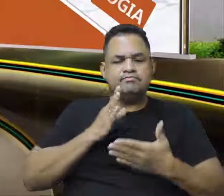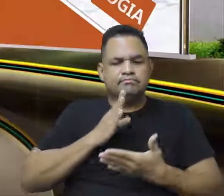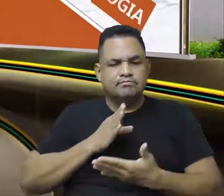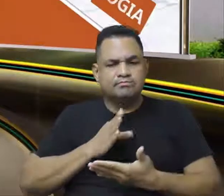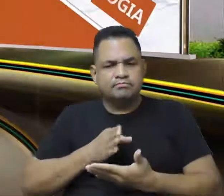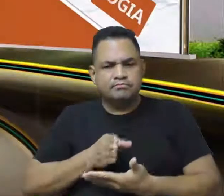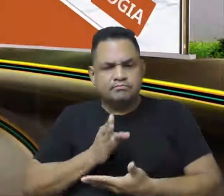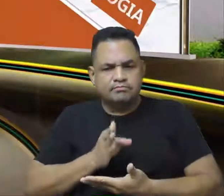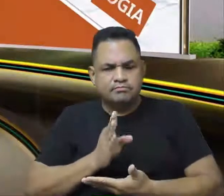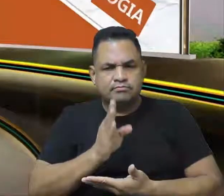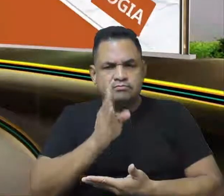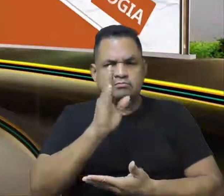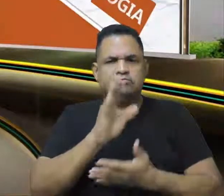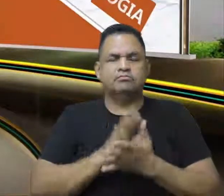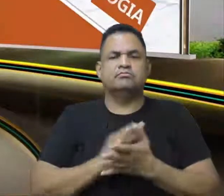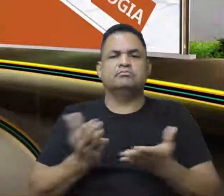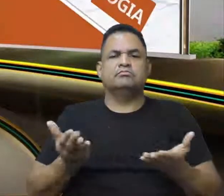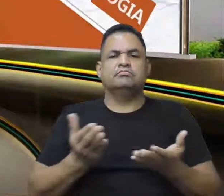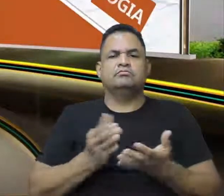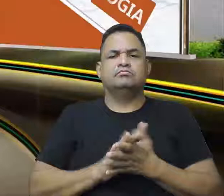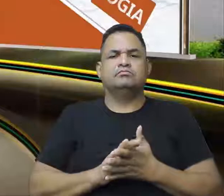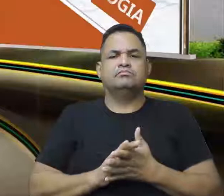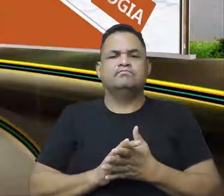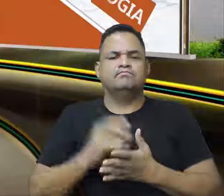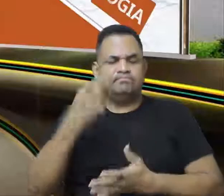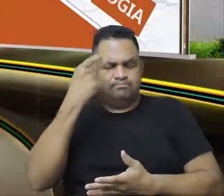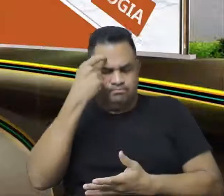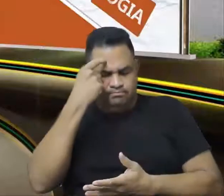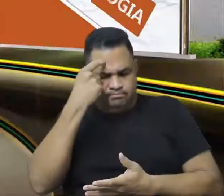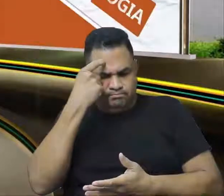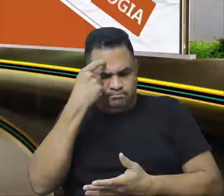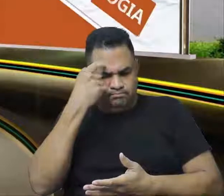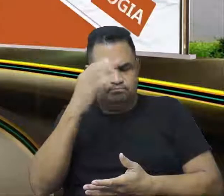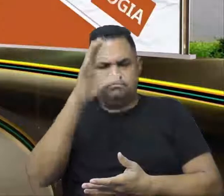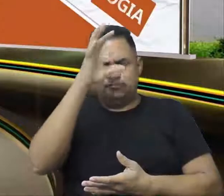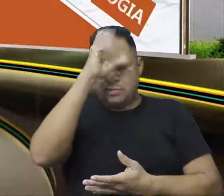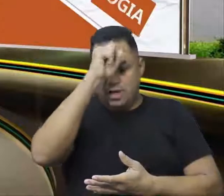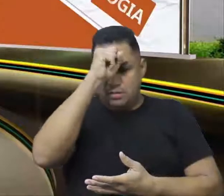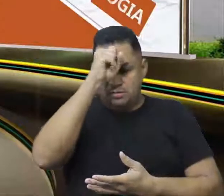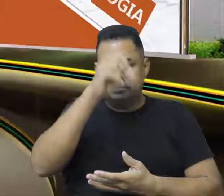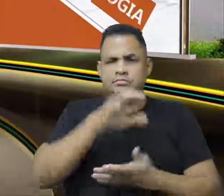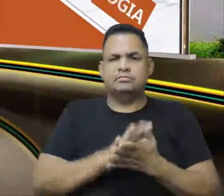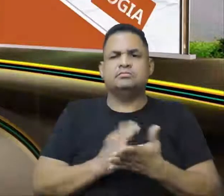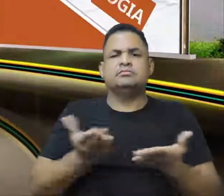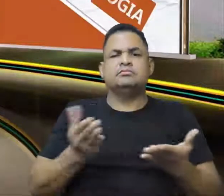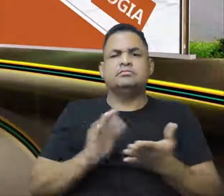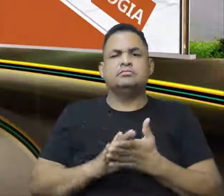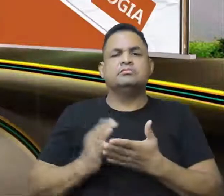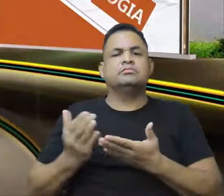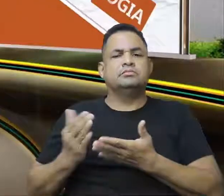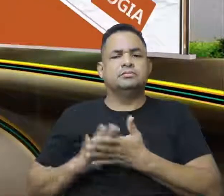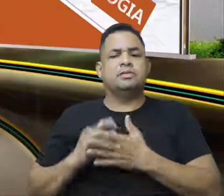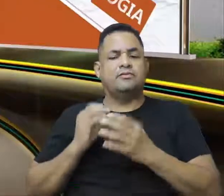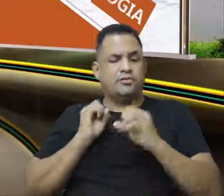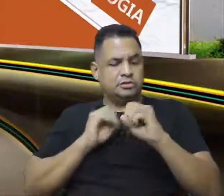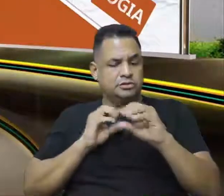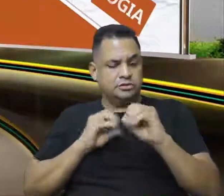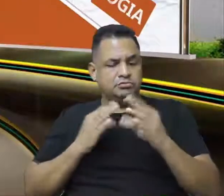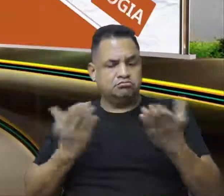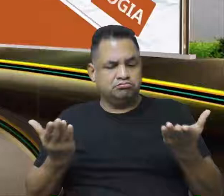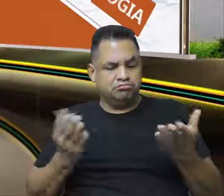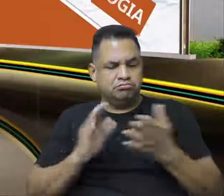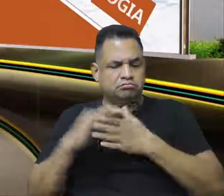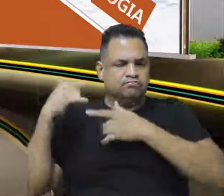caminhar desse modo, com esse modo consciente de que eu aprendi isso, de que isso foi passado para mim